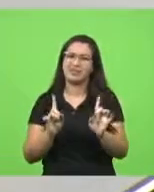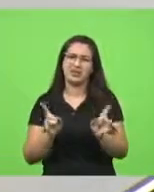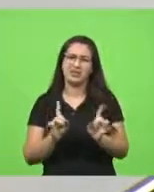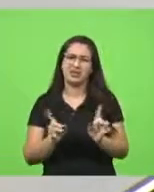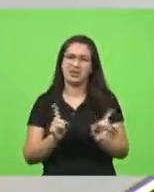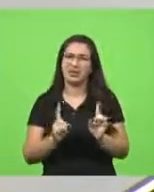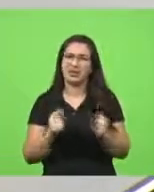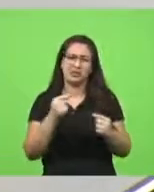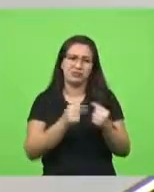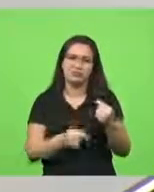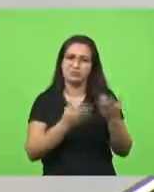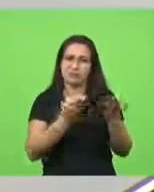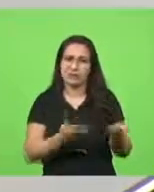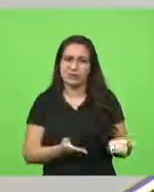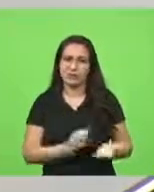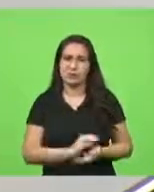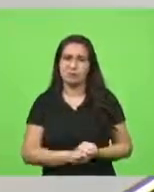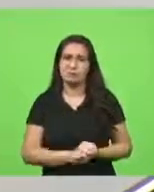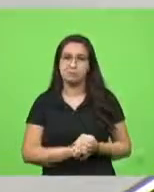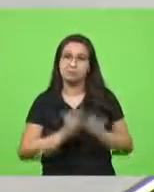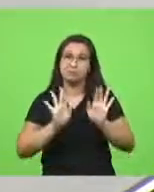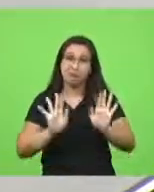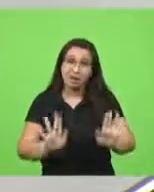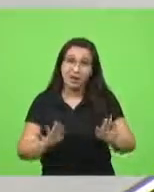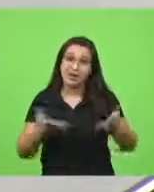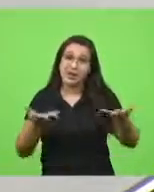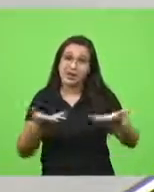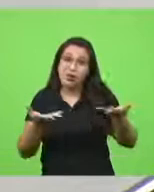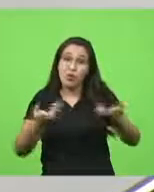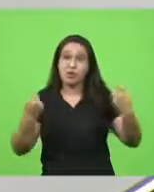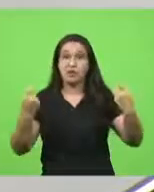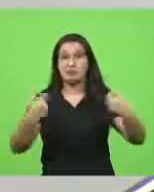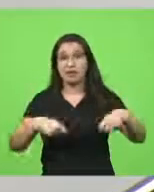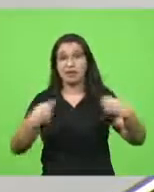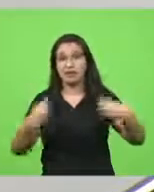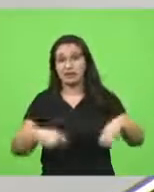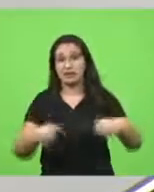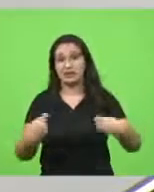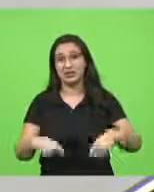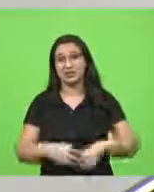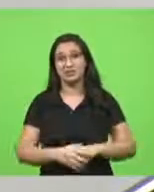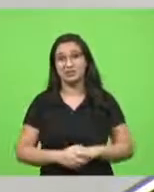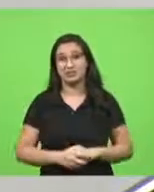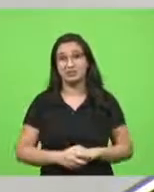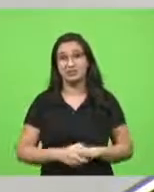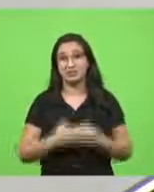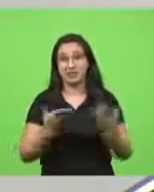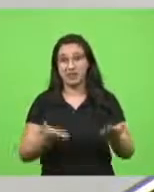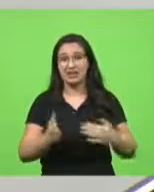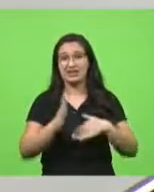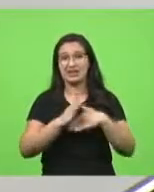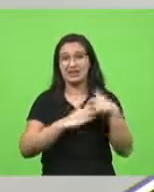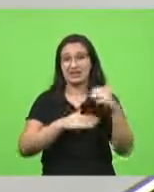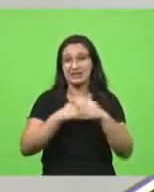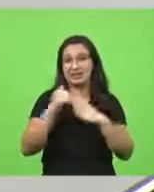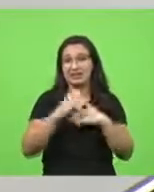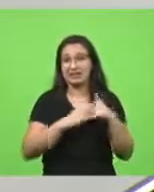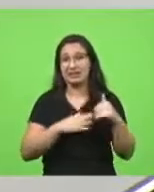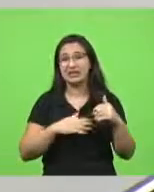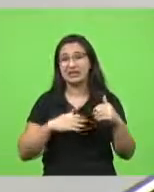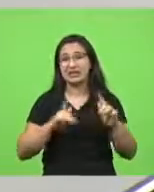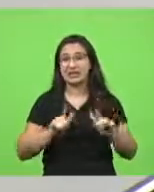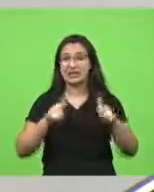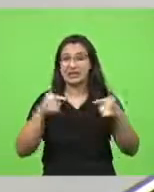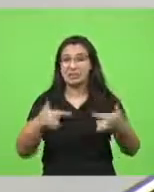atos, mas que se obriga, nesse momento da pandemia, agir no cumprimento da lei